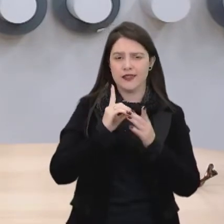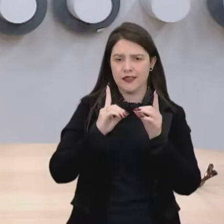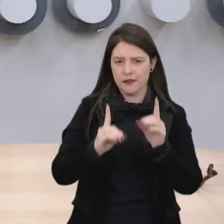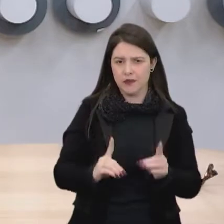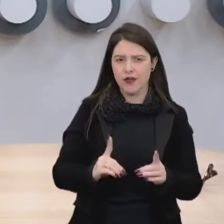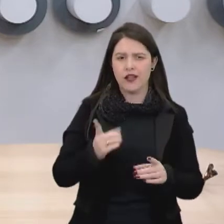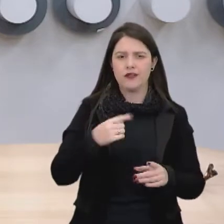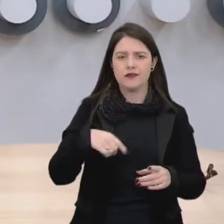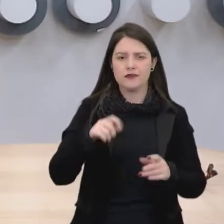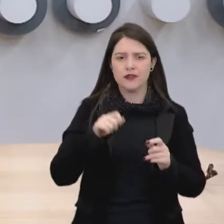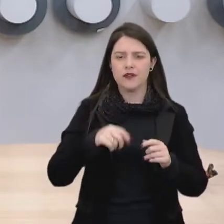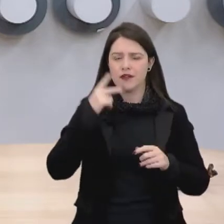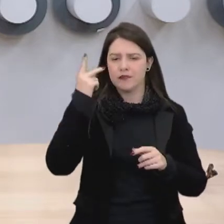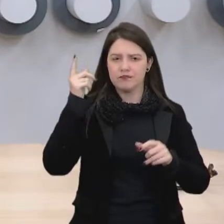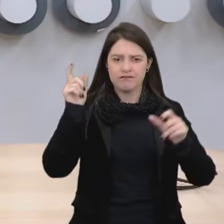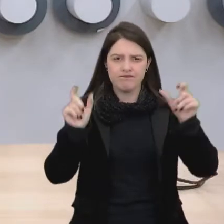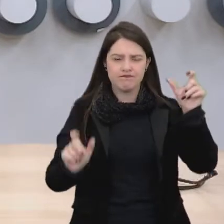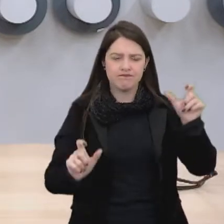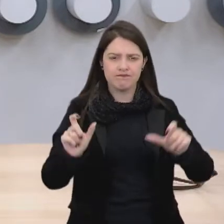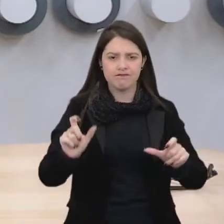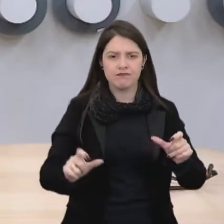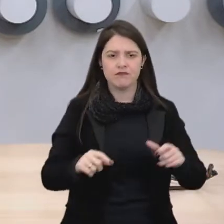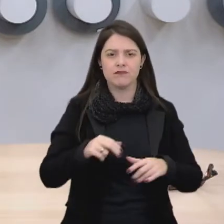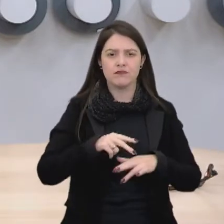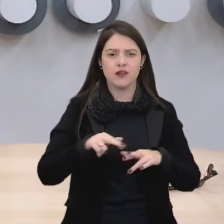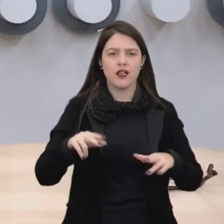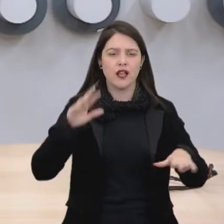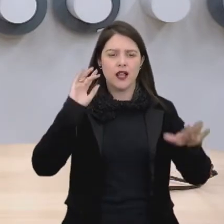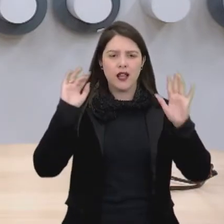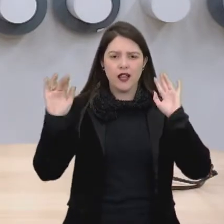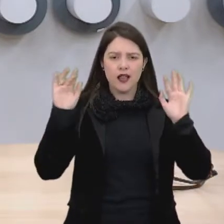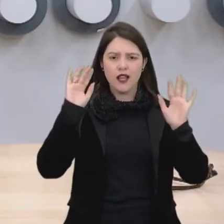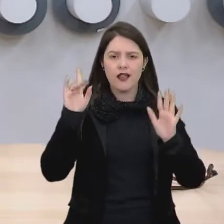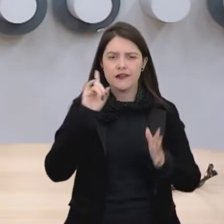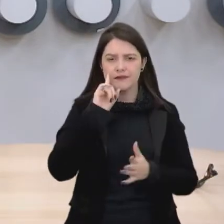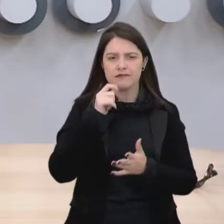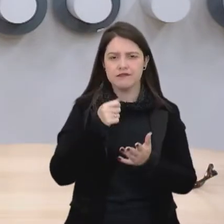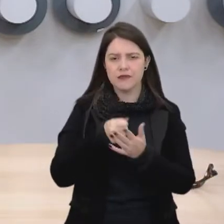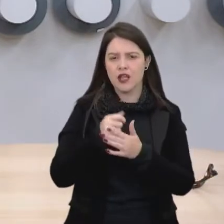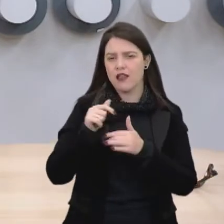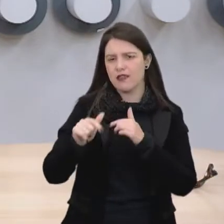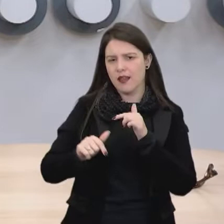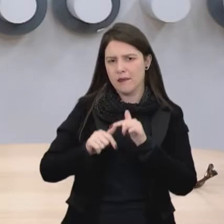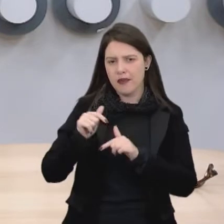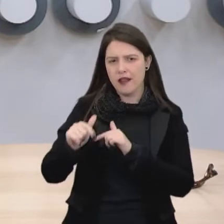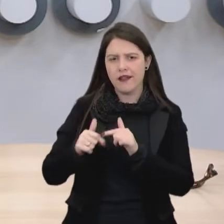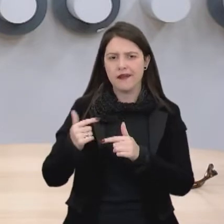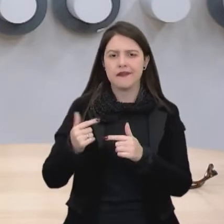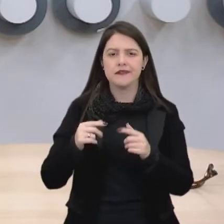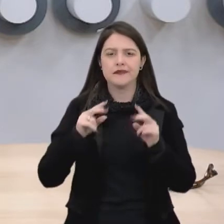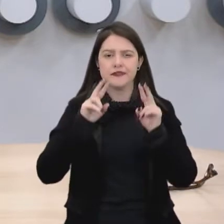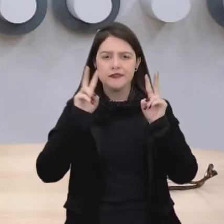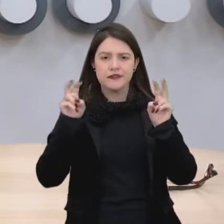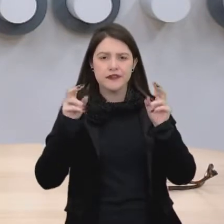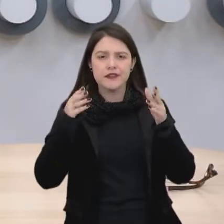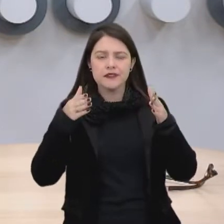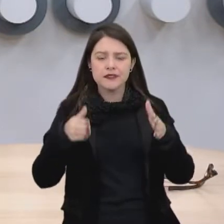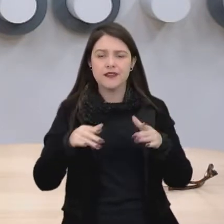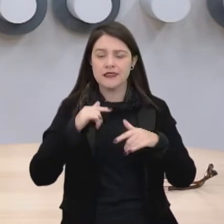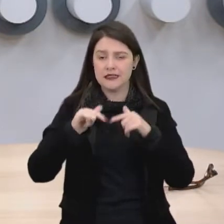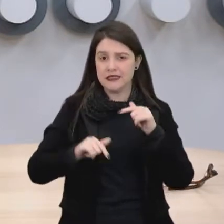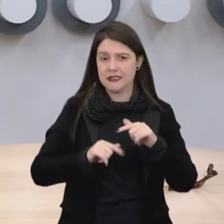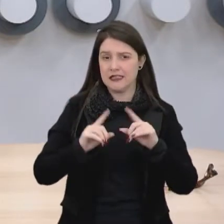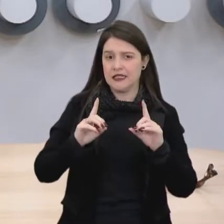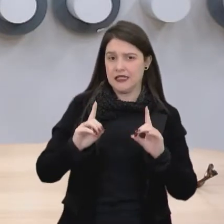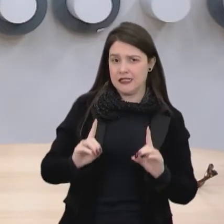a distribuição da população, ela acaba também refletindo aí nas condições de trabalho, né? Então, essa questão de trabalho decente,